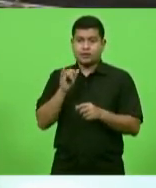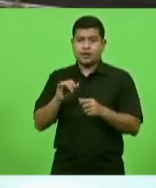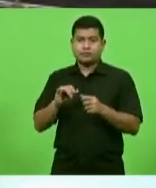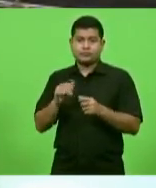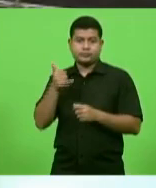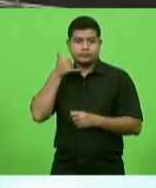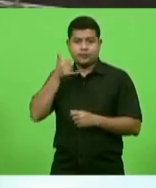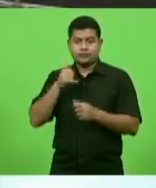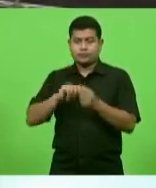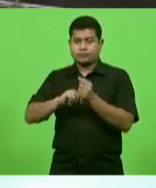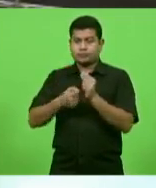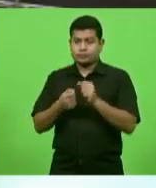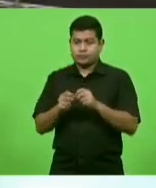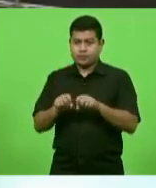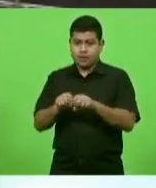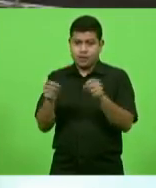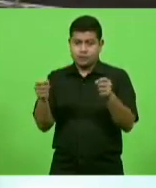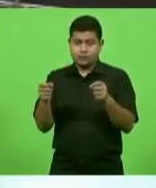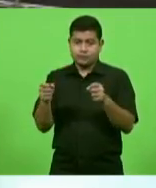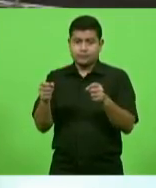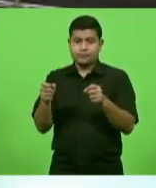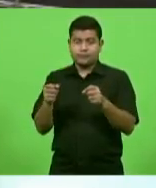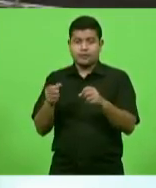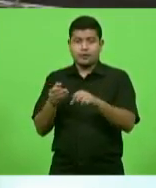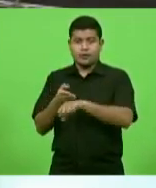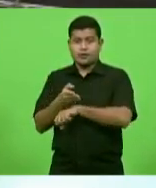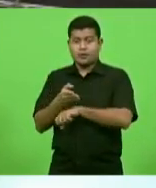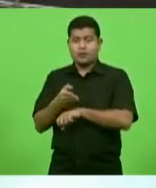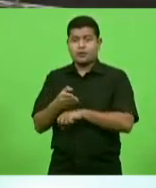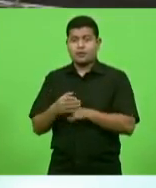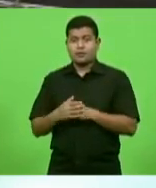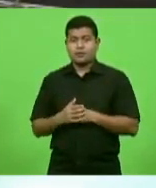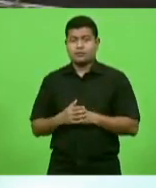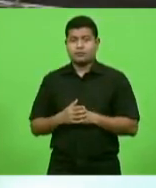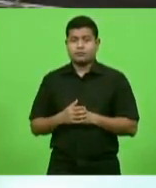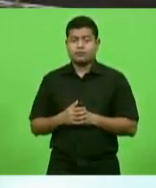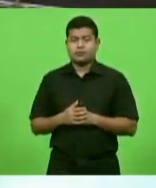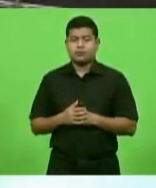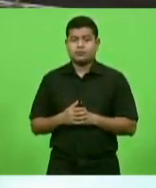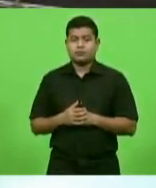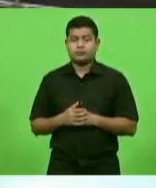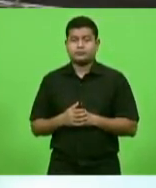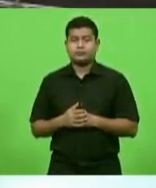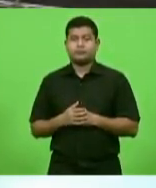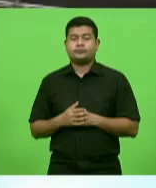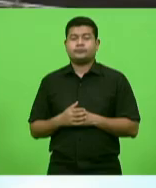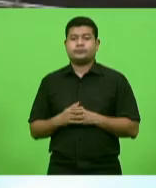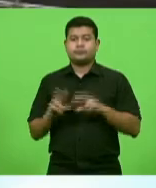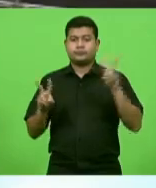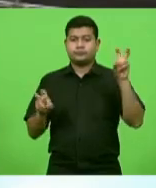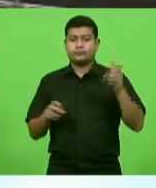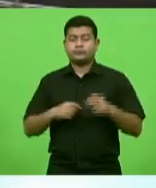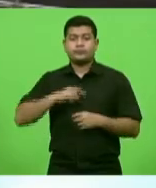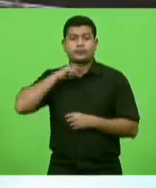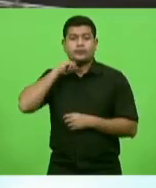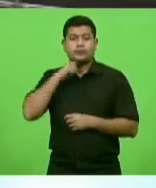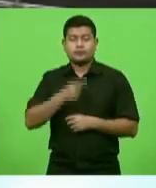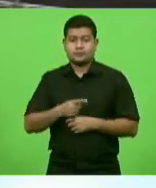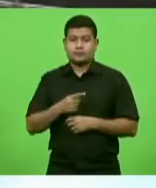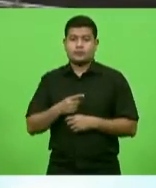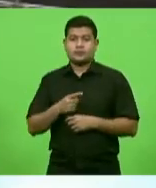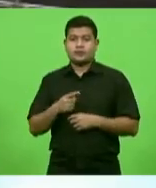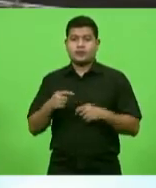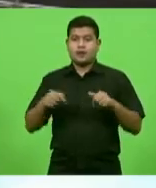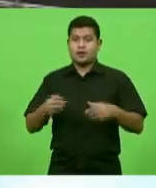sigilo telefônico e telemático e "não há